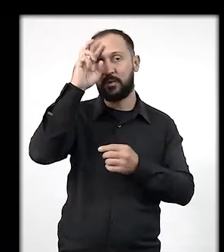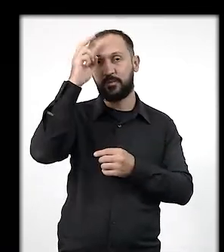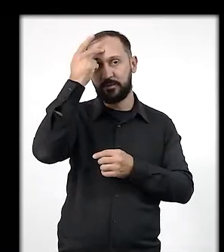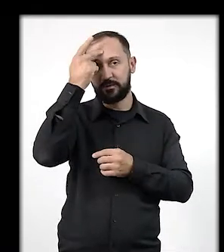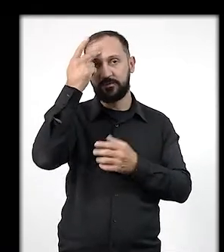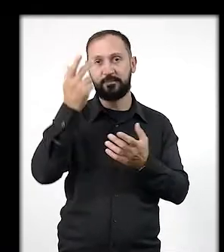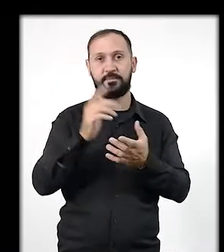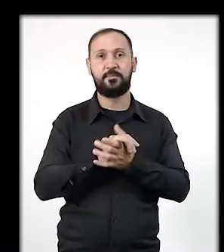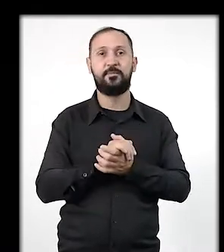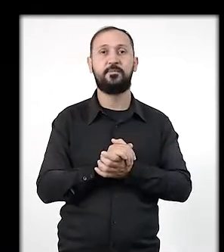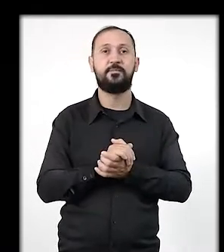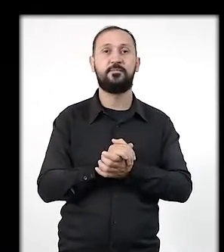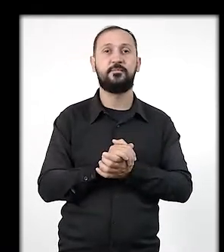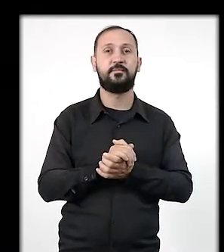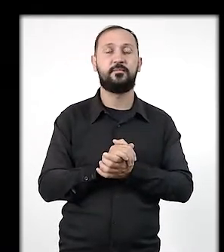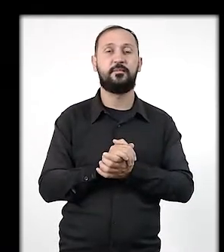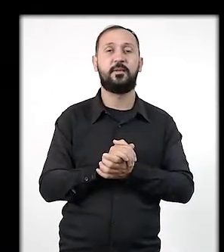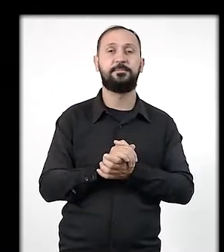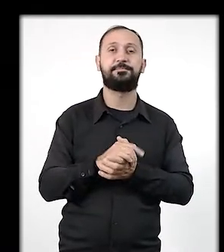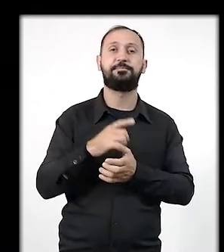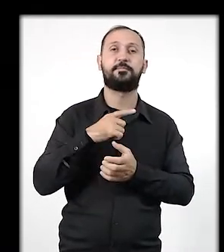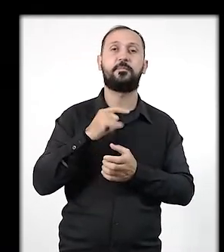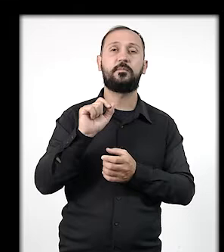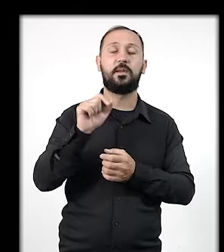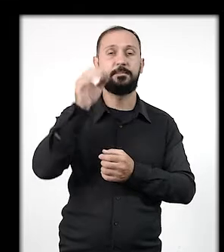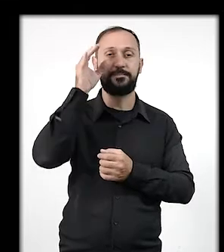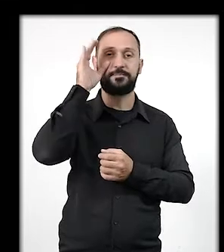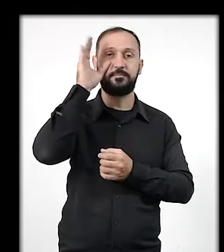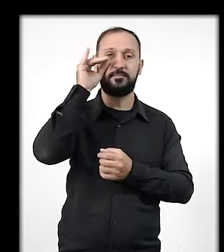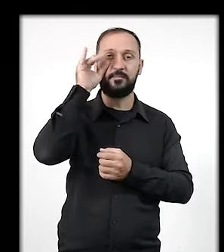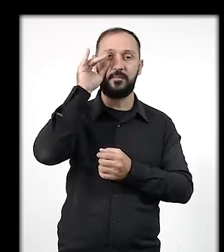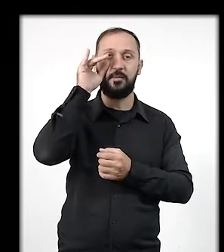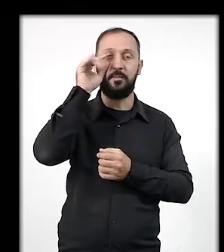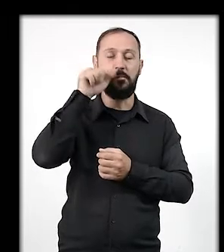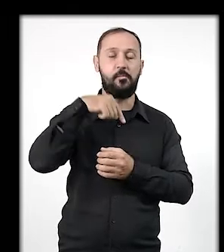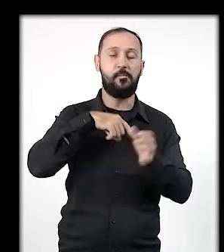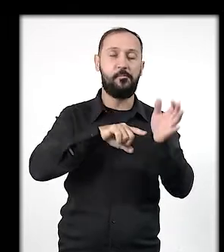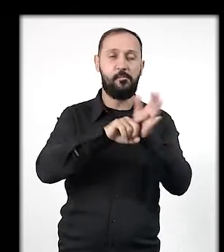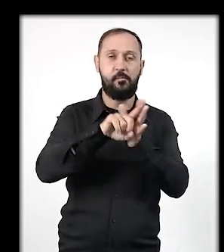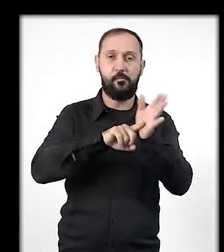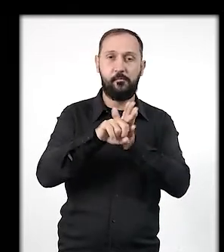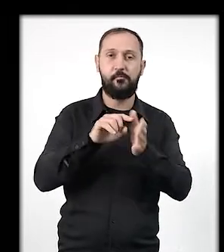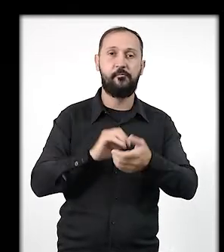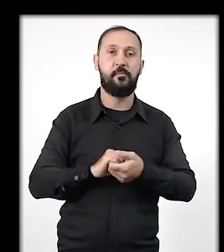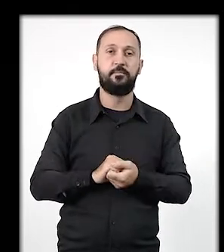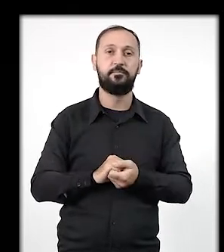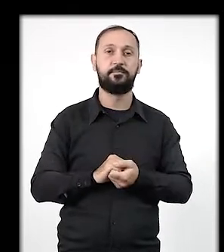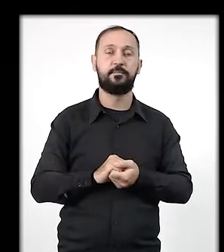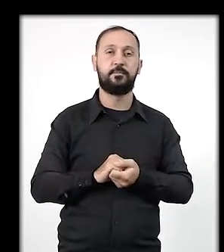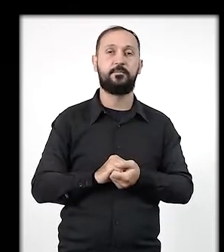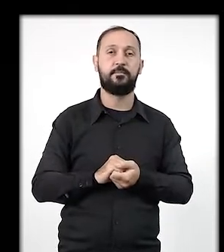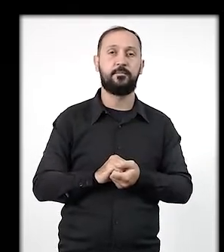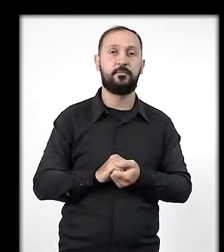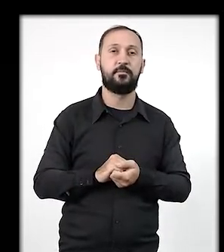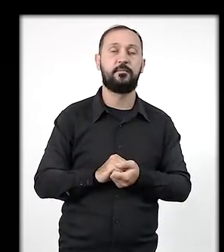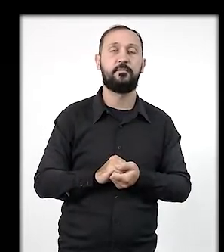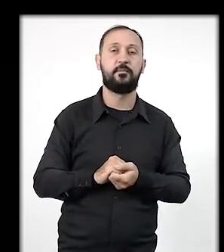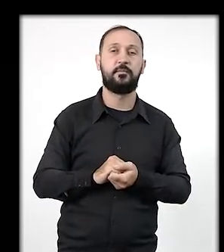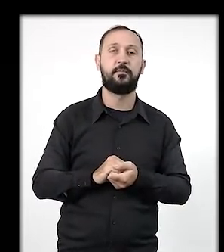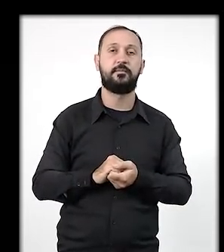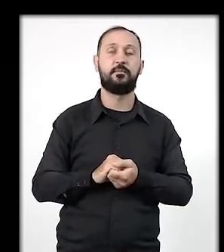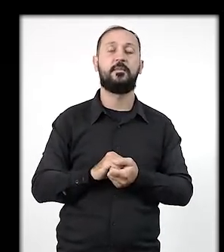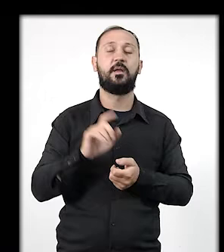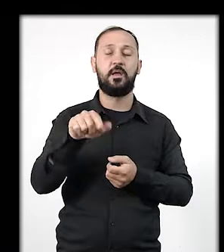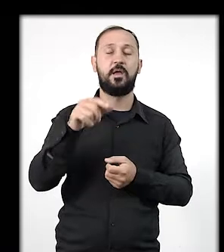um equívoco, né? E aí vem uma das grandes curiosidades da pesquisa, porque isso é um